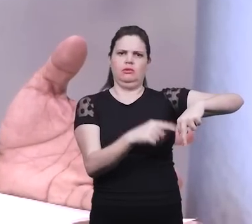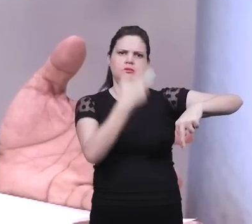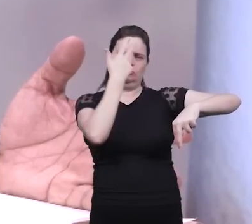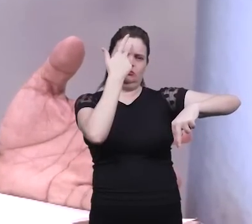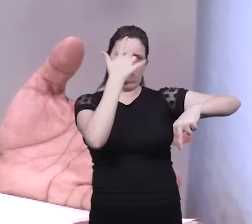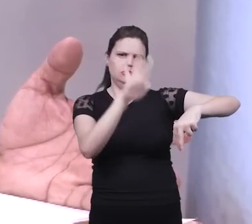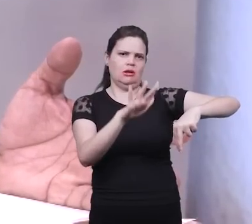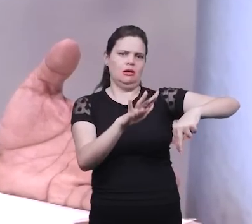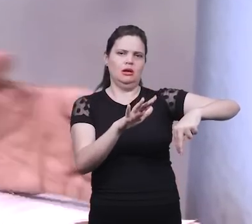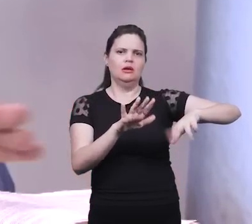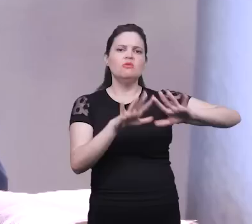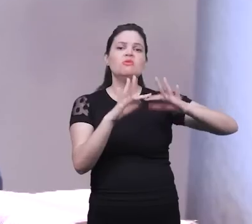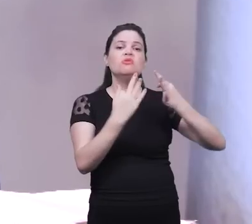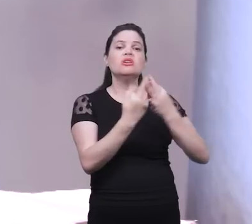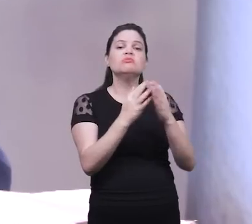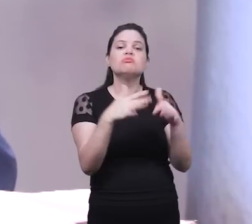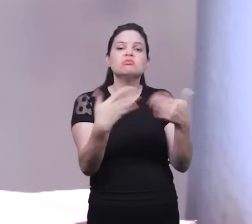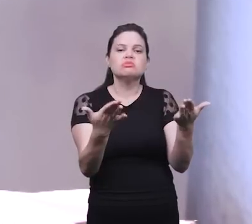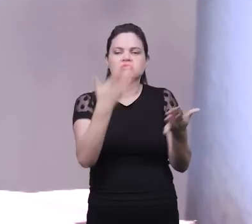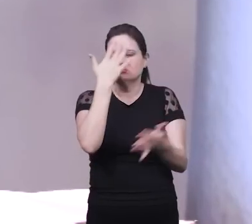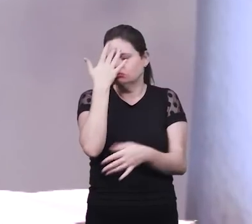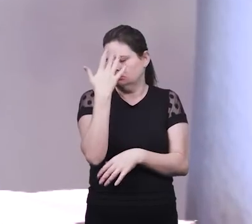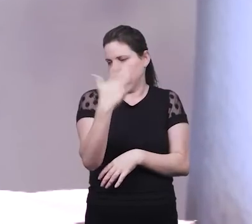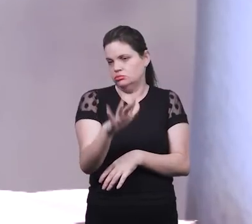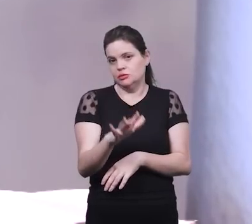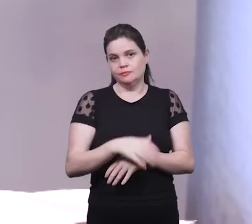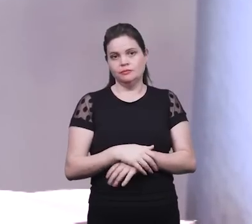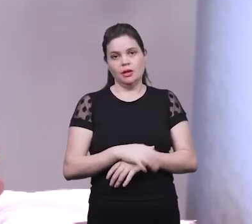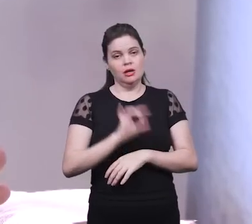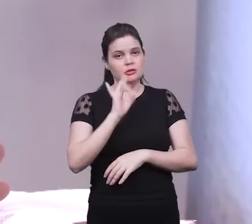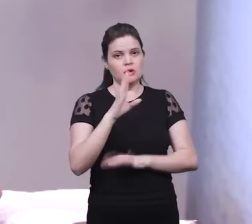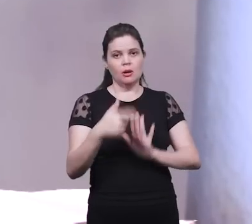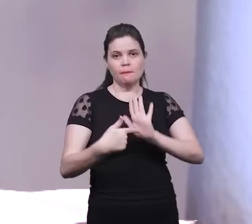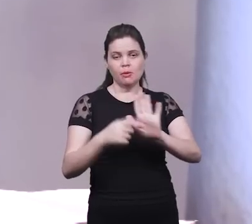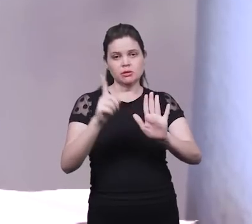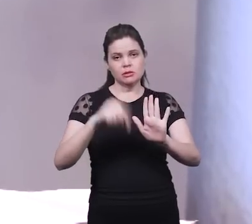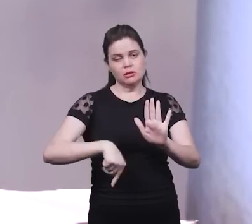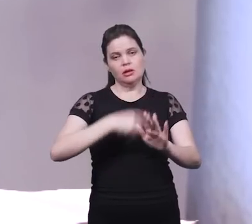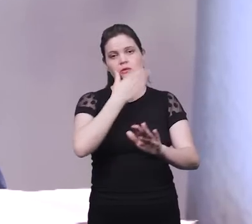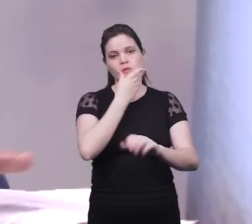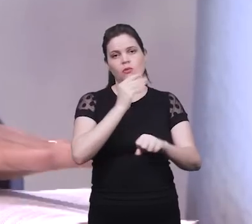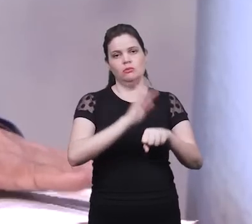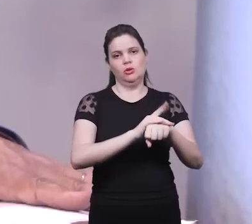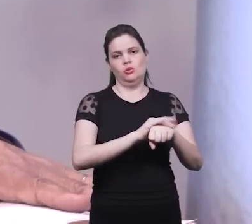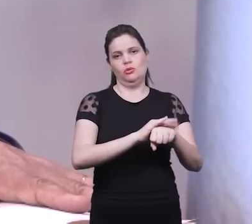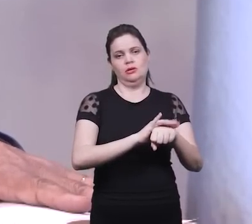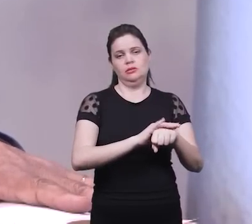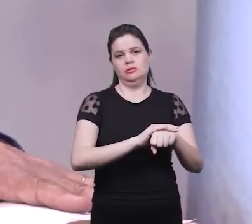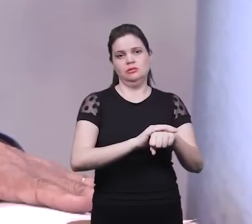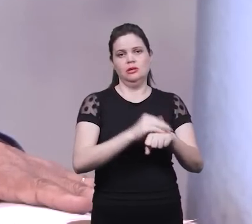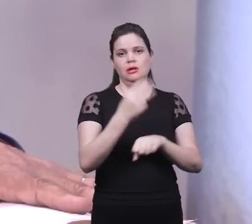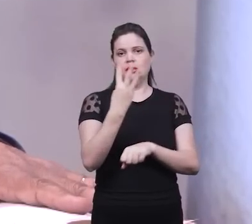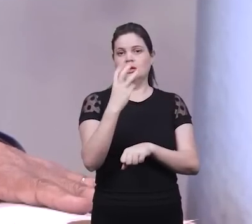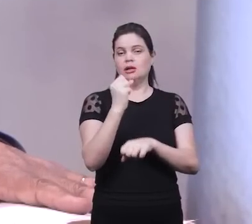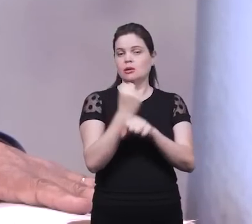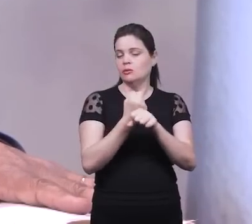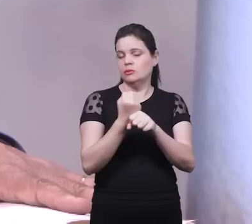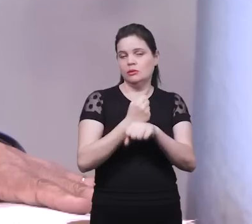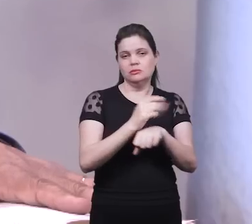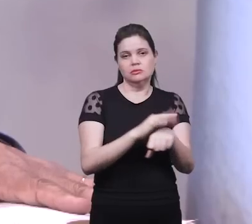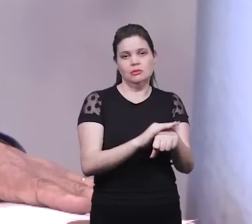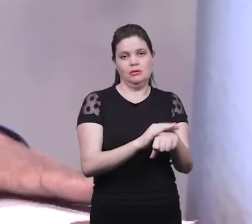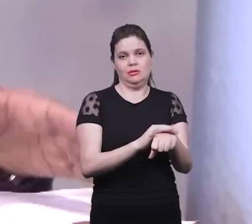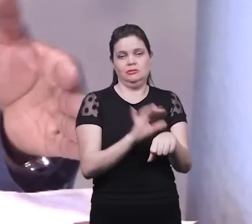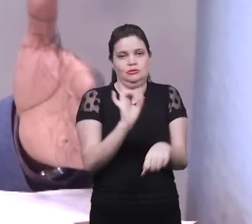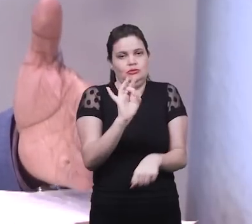ele era. A Bíblia apenas fala que era um homem enfermo, né? Fala que é um homem enfermo, sofria 38 anos de uma enfermidade.